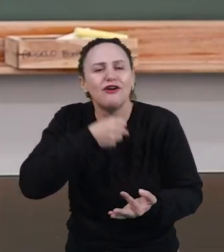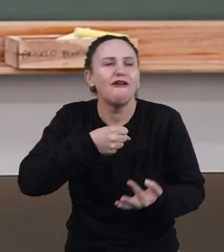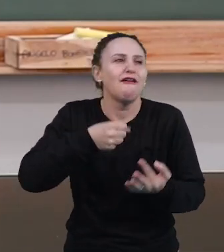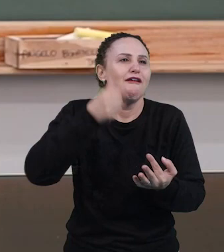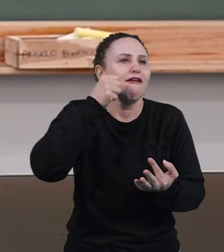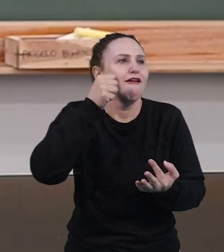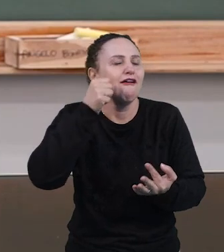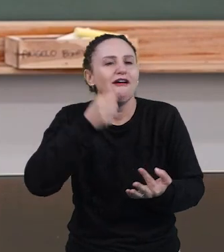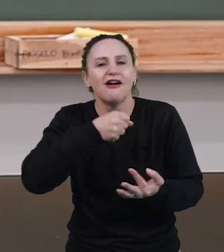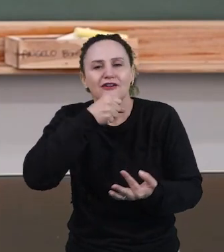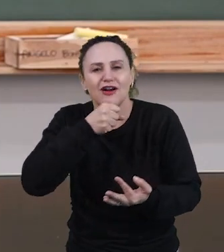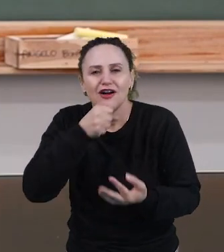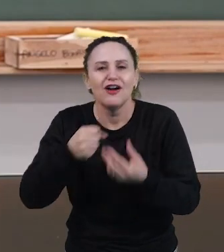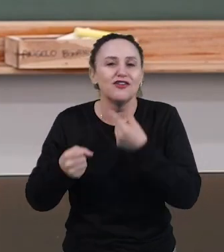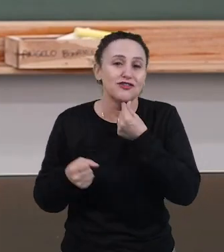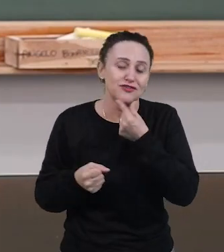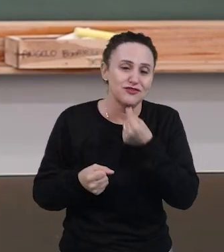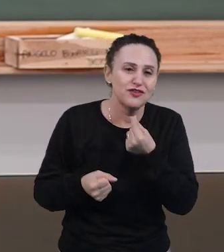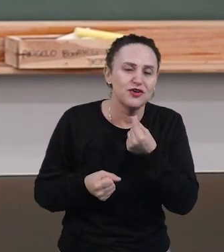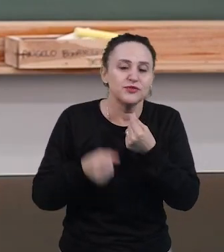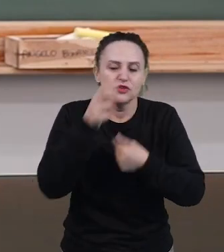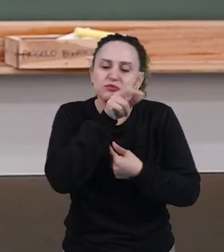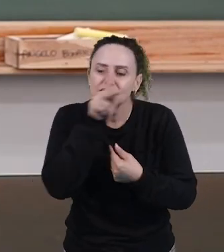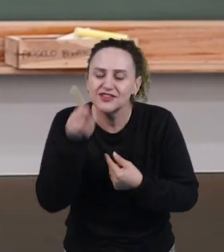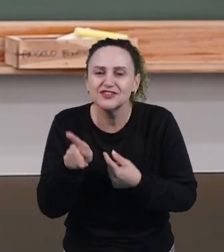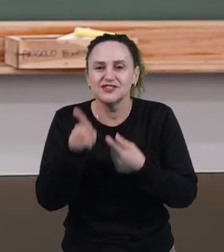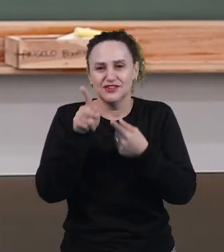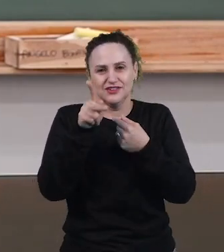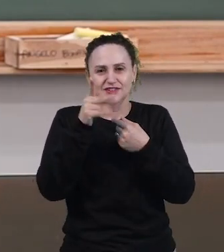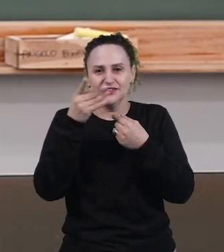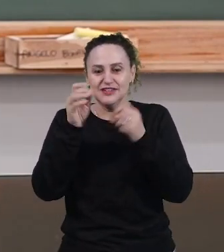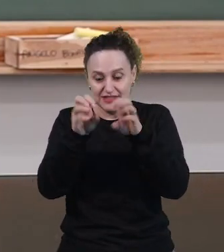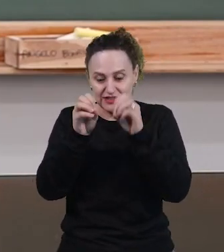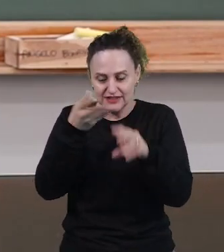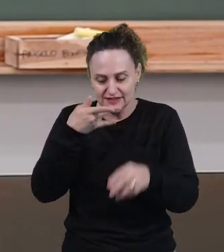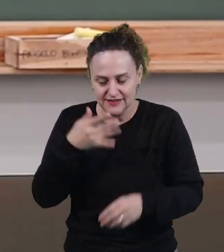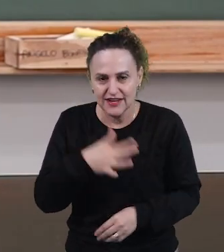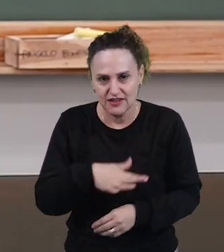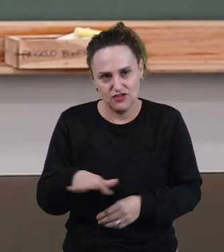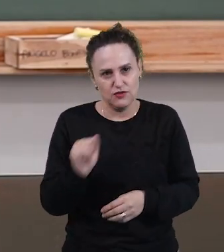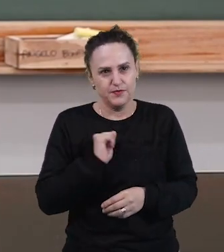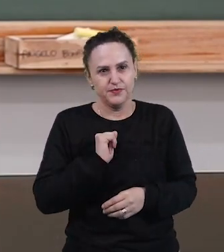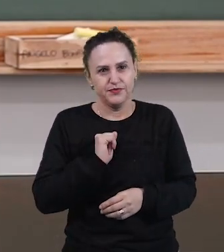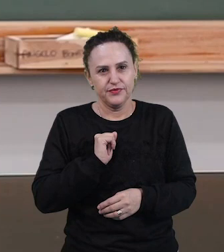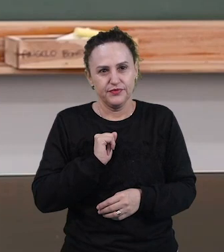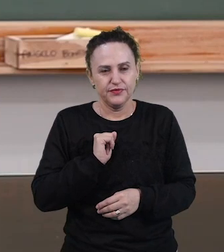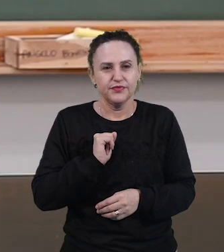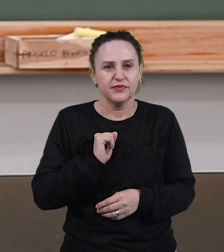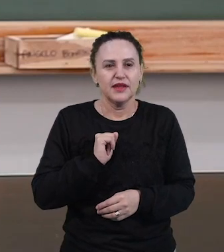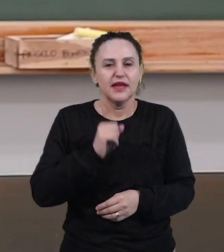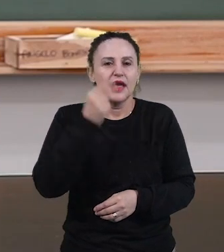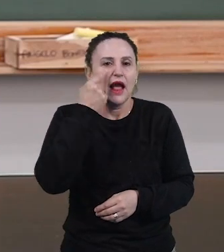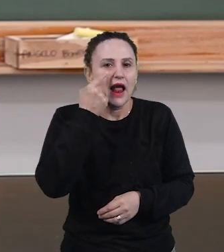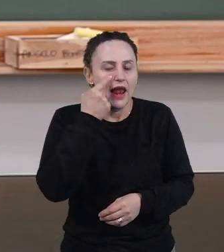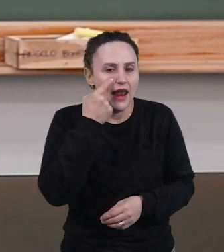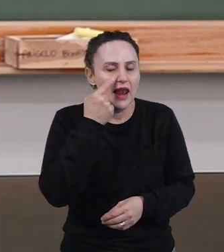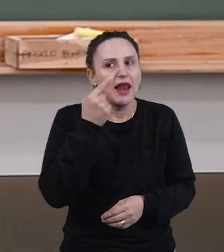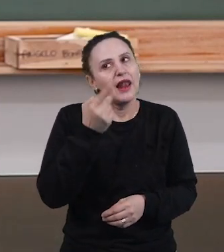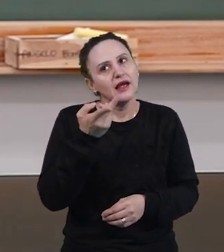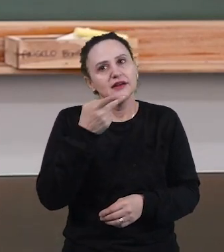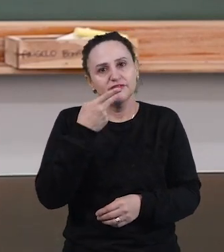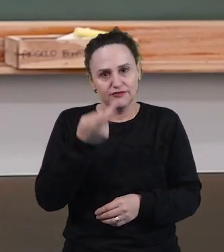de educação infantil. Então, isso pode variar, né? No momento que o Piaget fazia suas pesquisas, ele indica do 0 aos 24